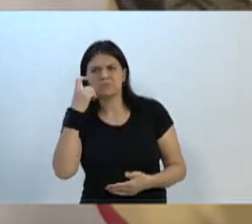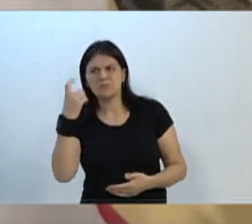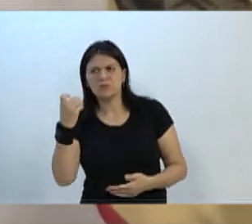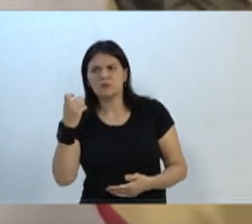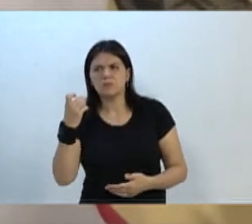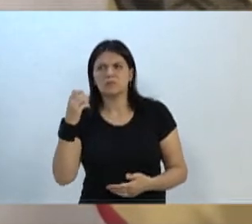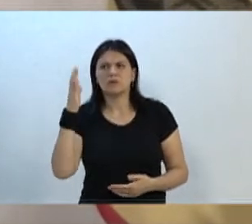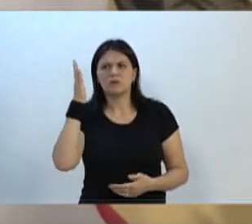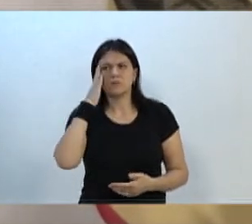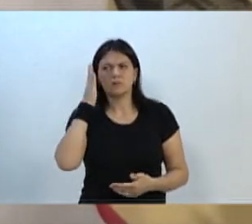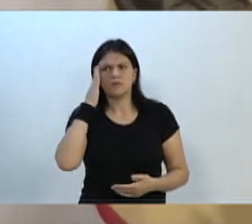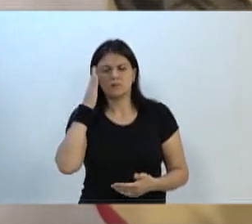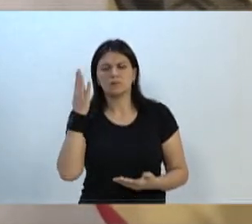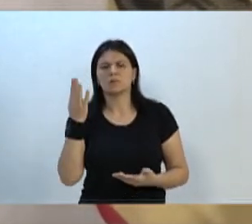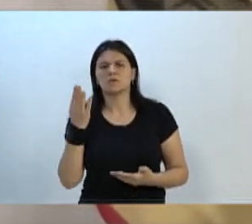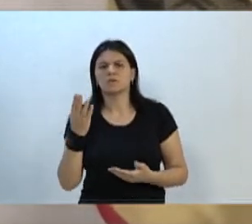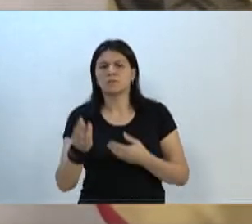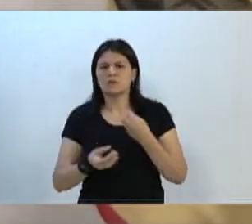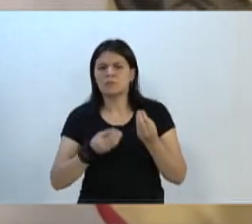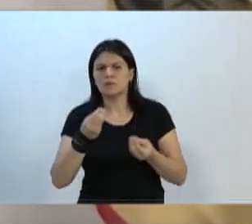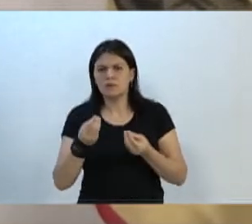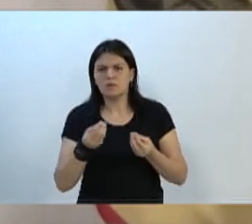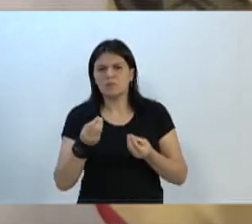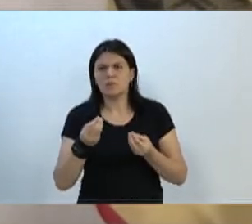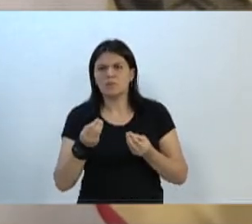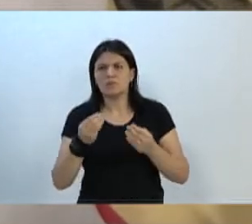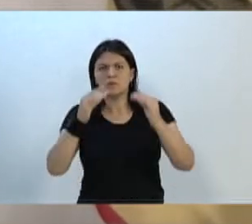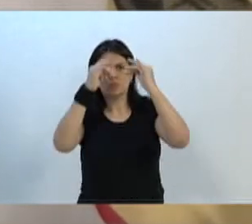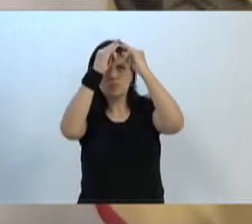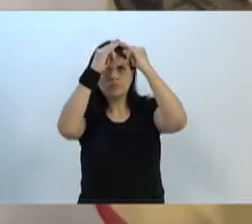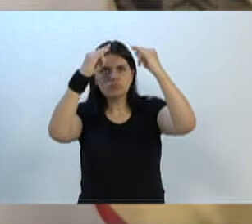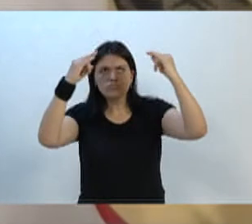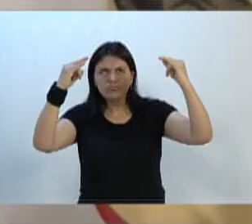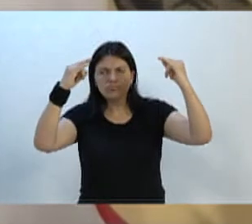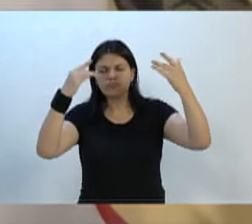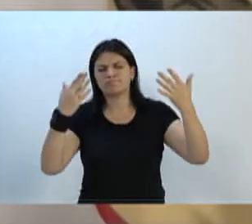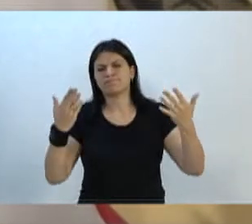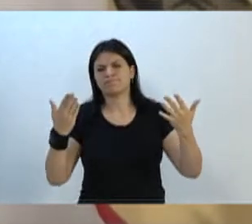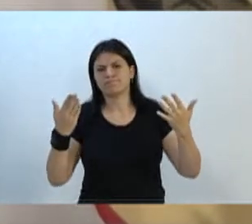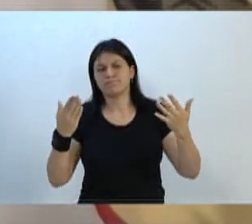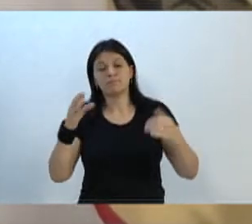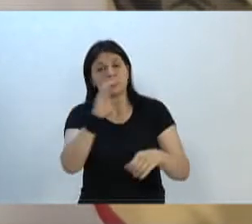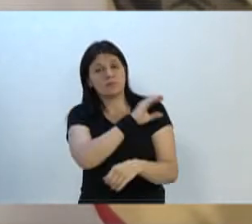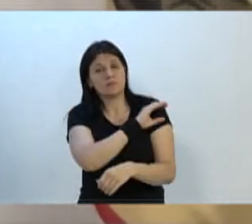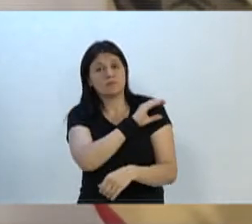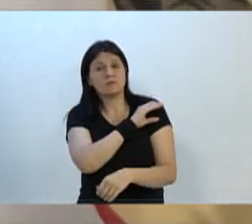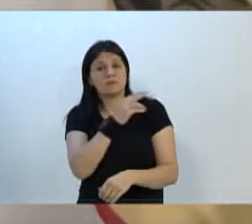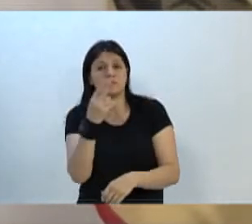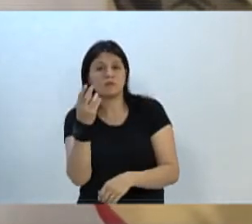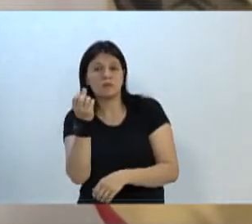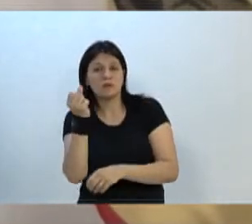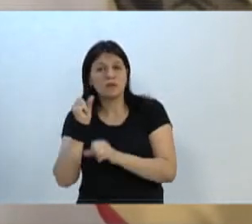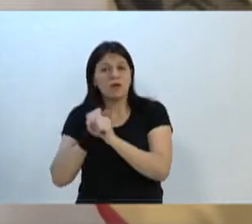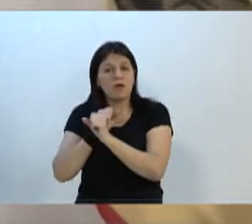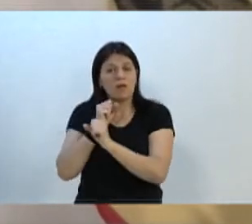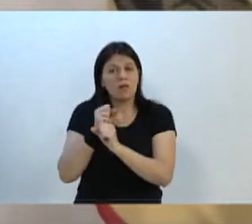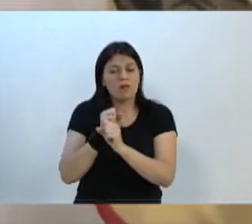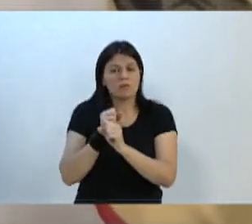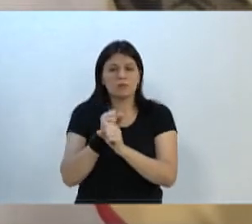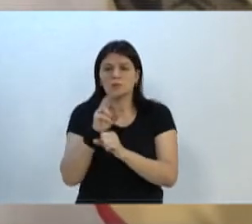do estado que tá o nosso telhado e é um ser de 26 anos que nunca